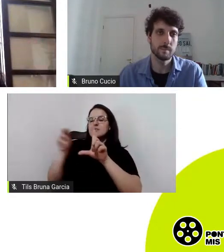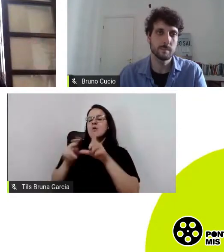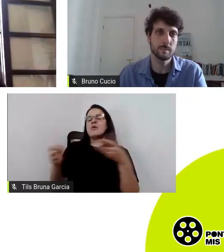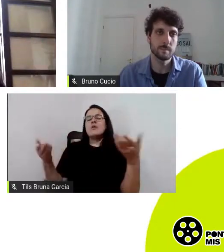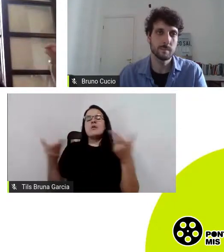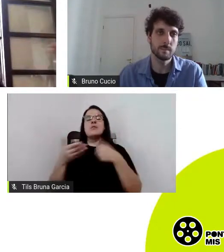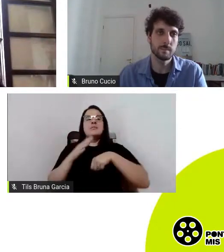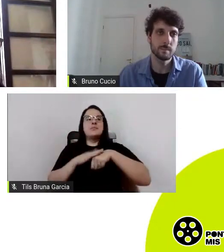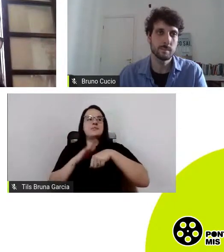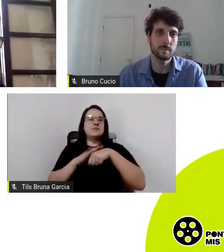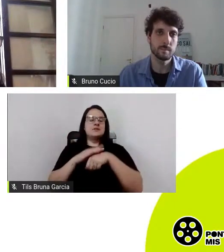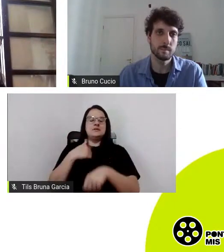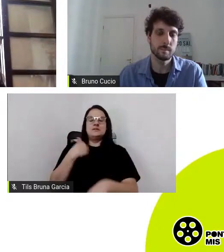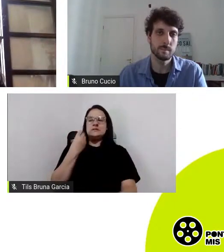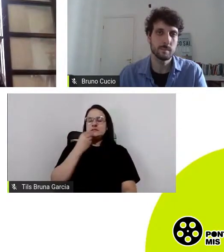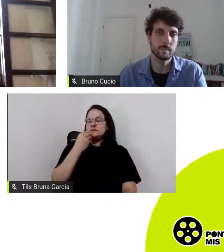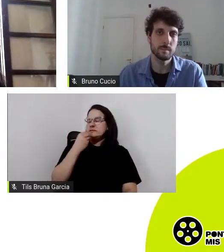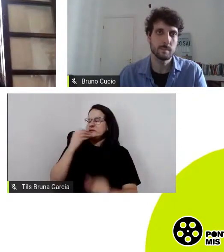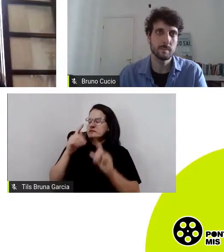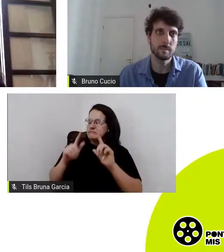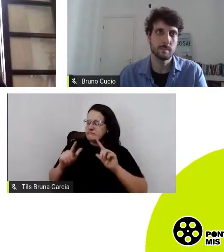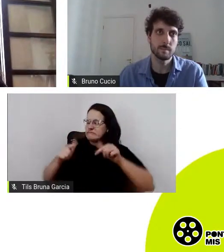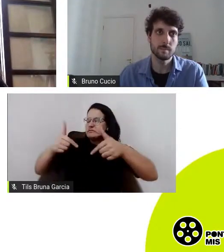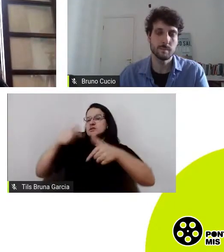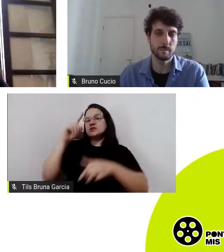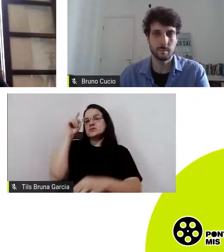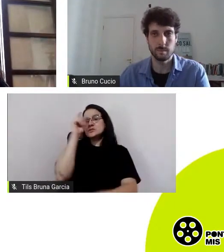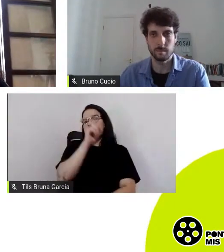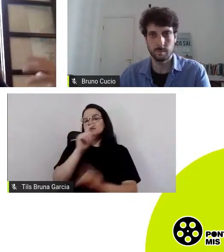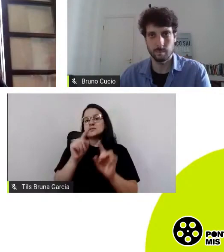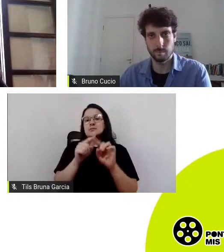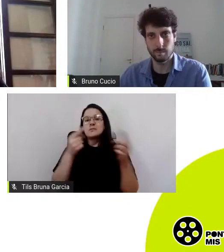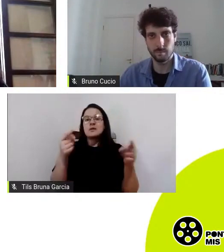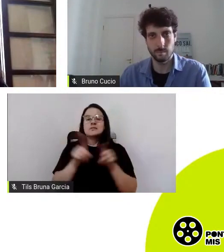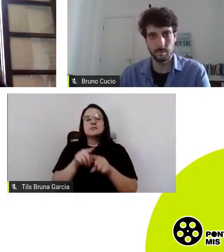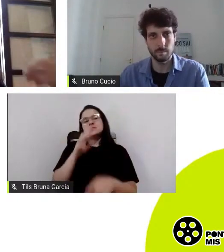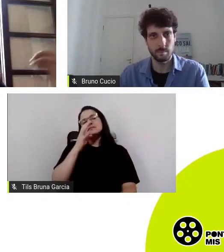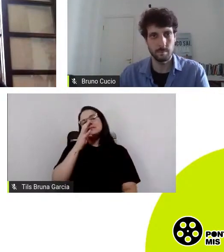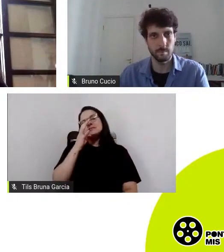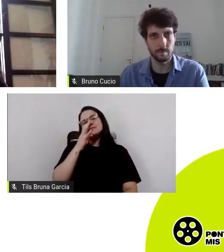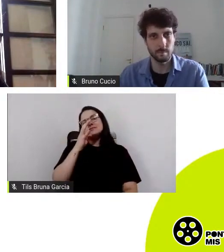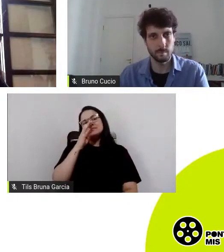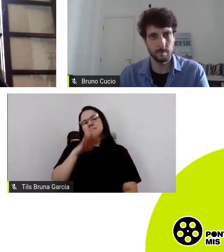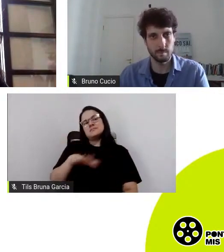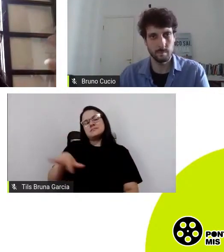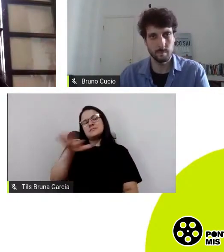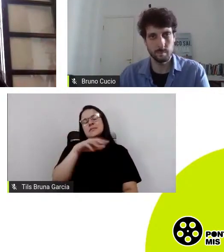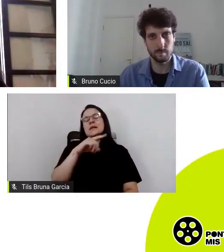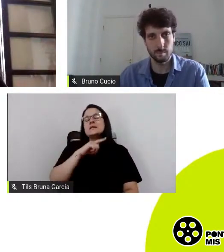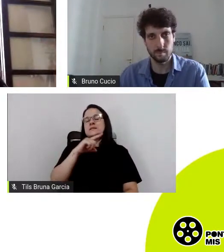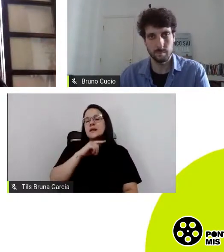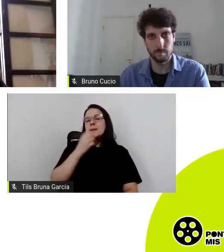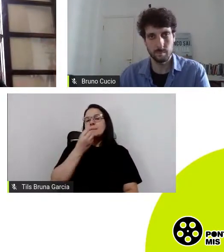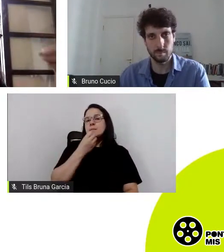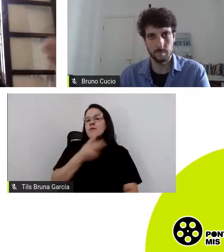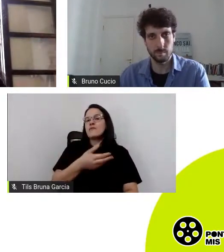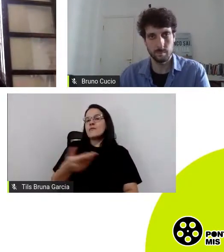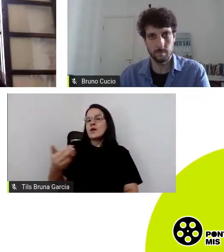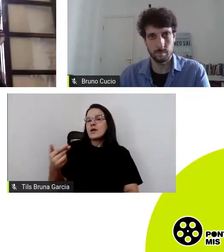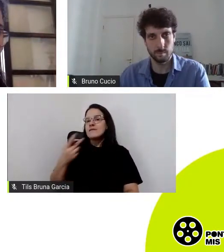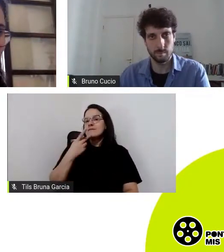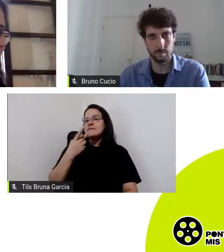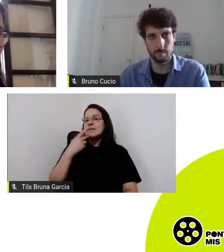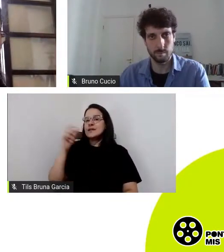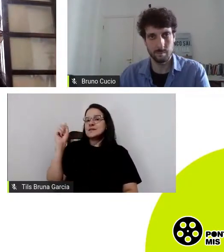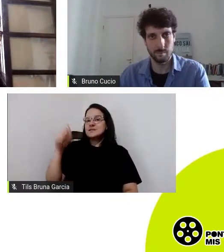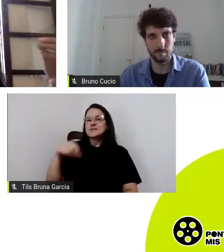mesmo nesse momento que a gente está tentando pontuar, que é tão complicado, que é tão difícil, mas que é tão também inspirador para a produção, tem